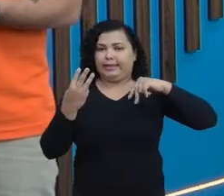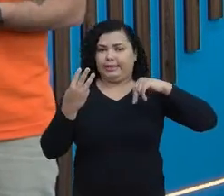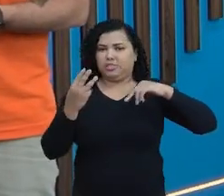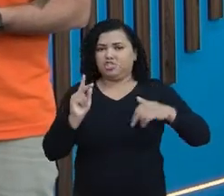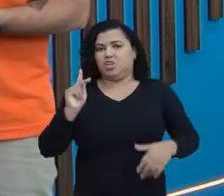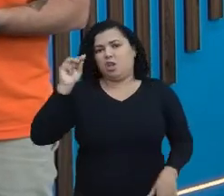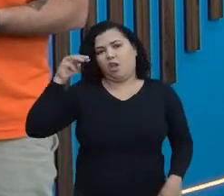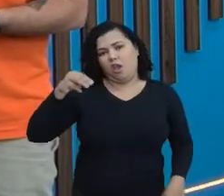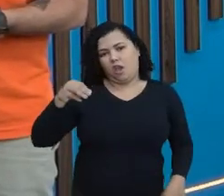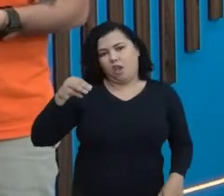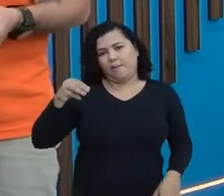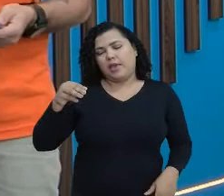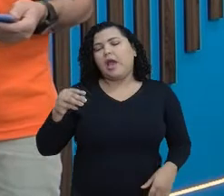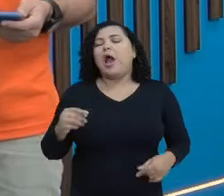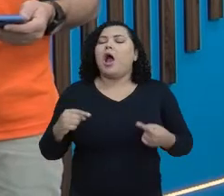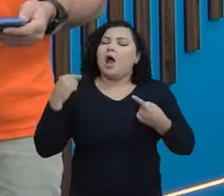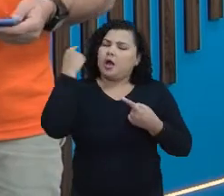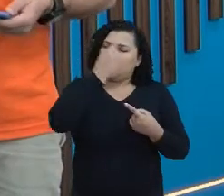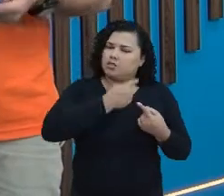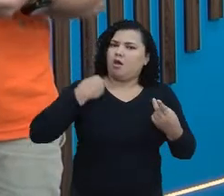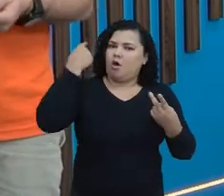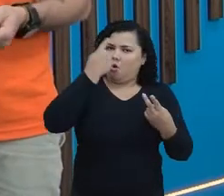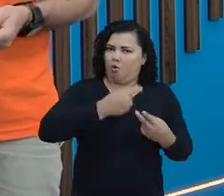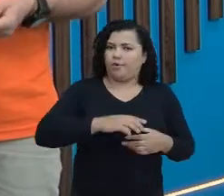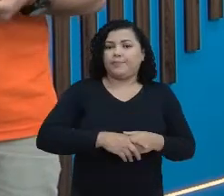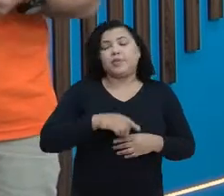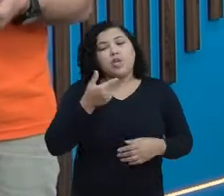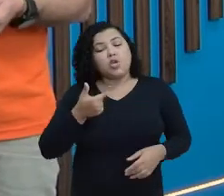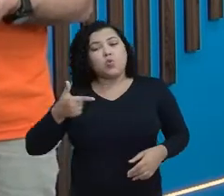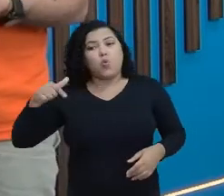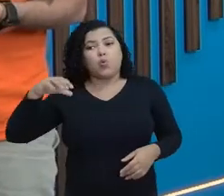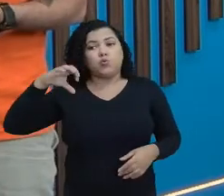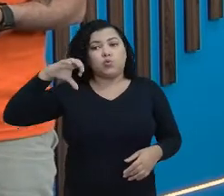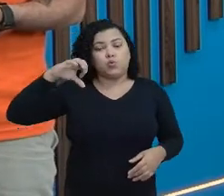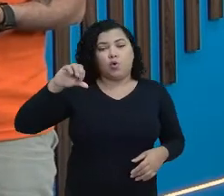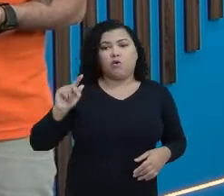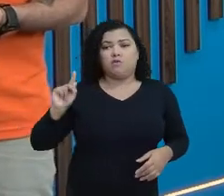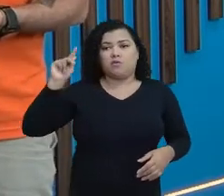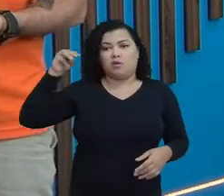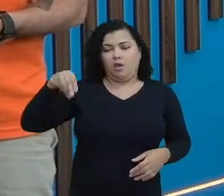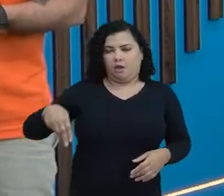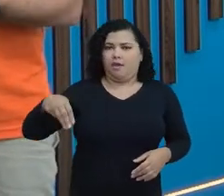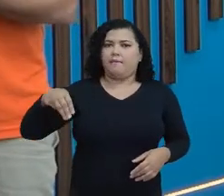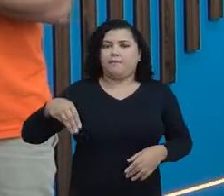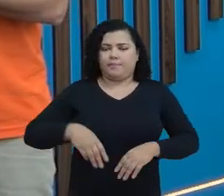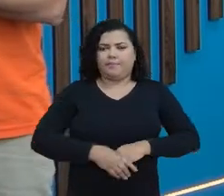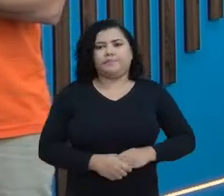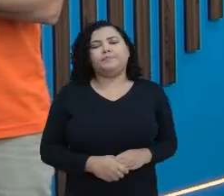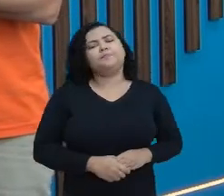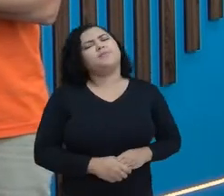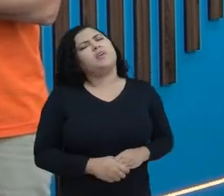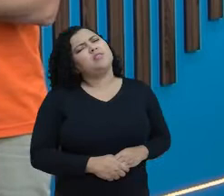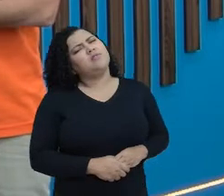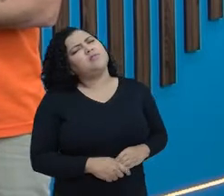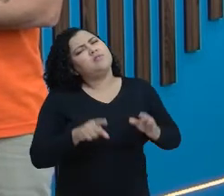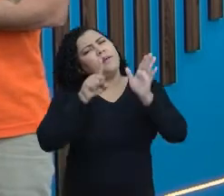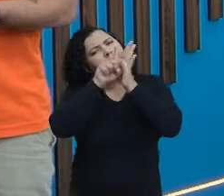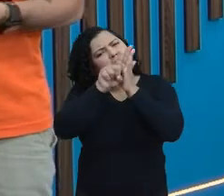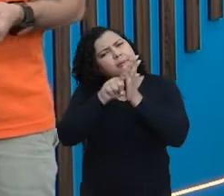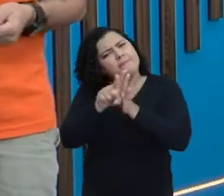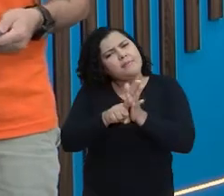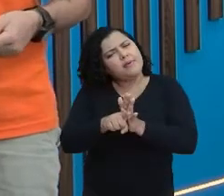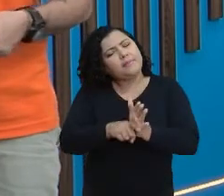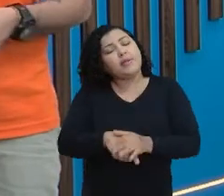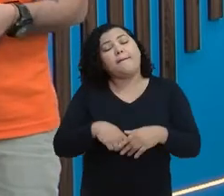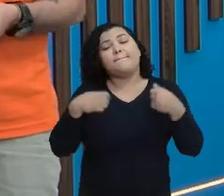hora, enquanto que esse correndo esteja a 9 km por hora. Então, quando você vai analisar grandezas,